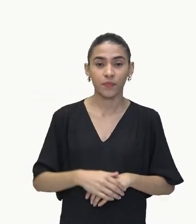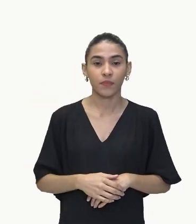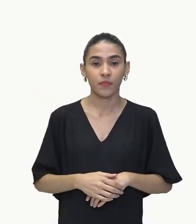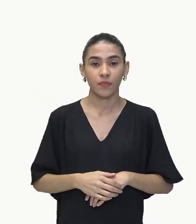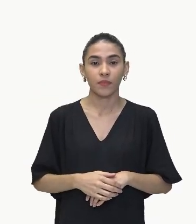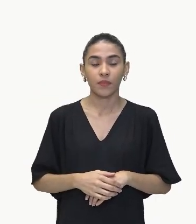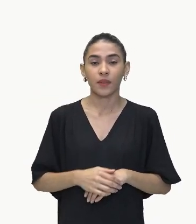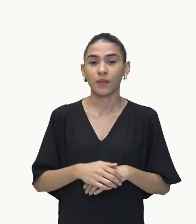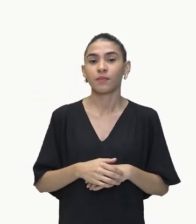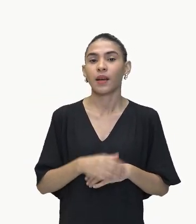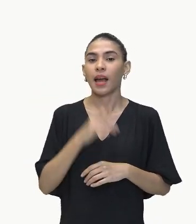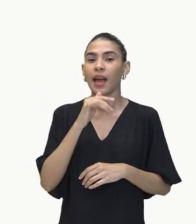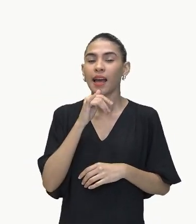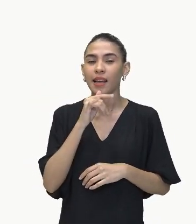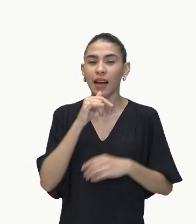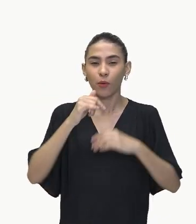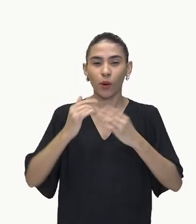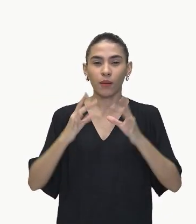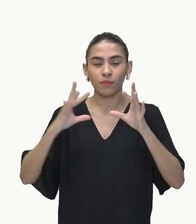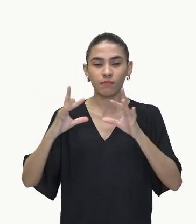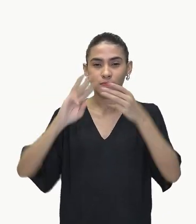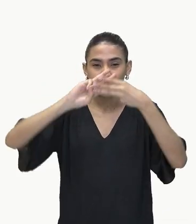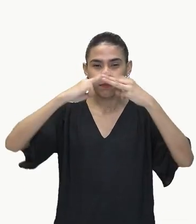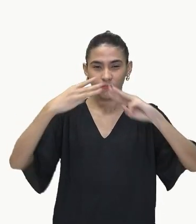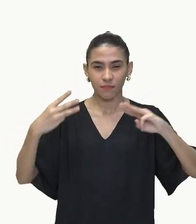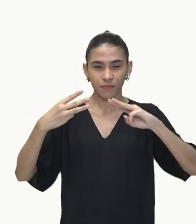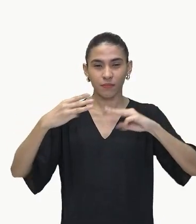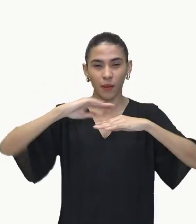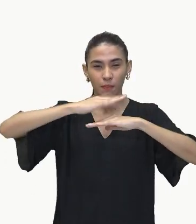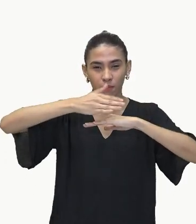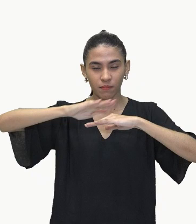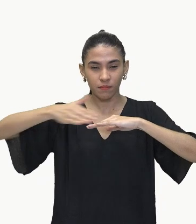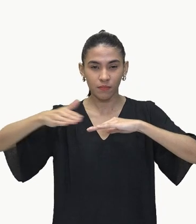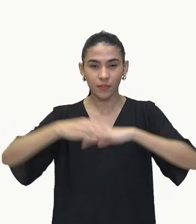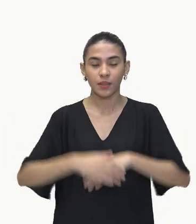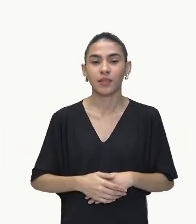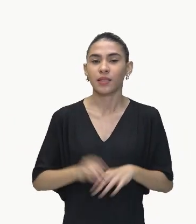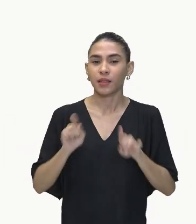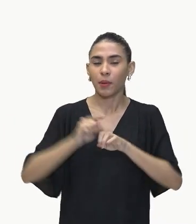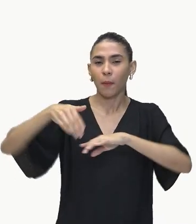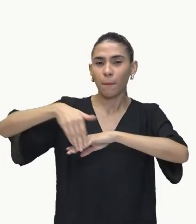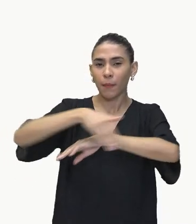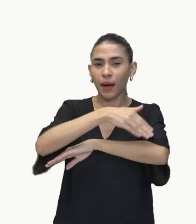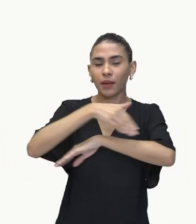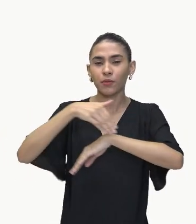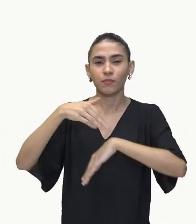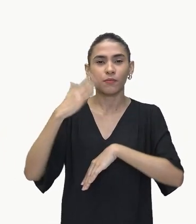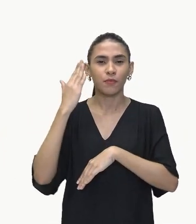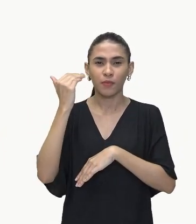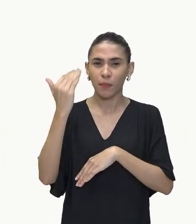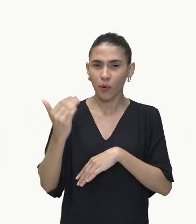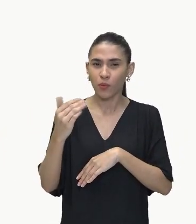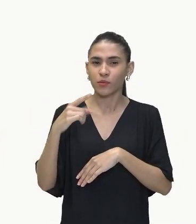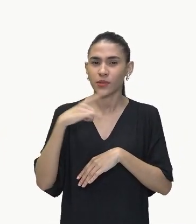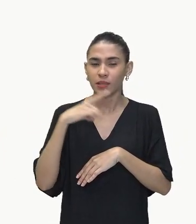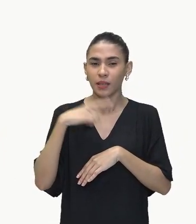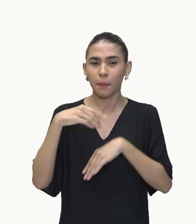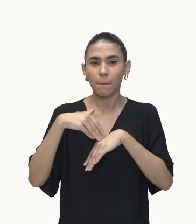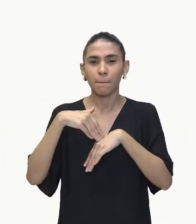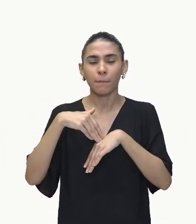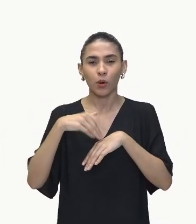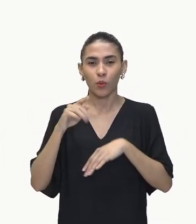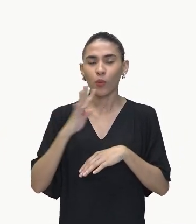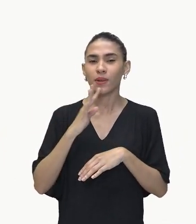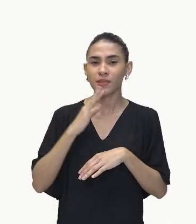Rio Negro ali, não é isso? Aquela parte de um bairro famoso ali que nós temos, e aí pode